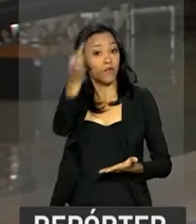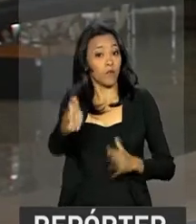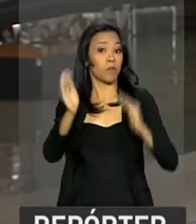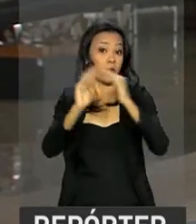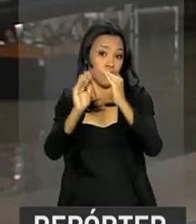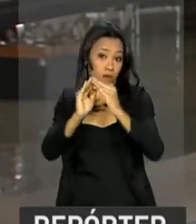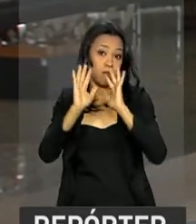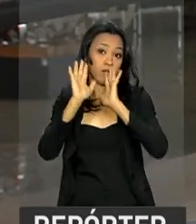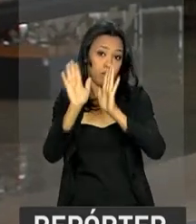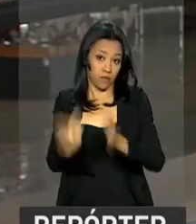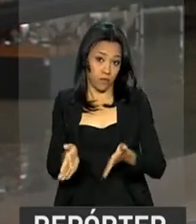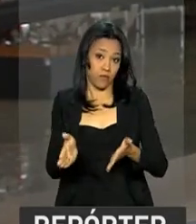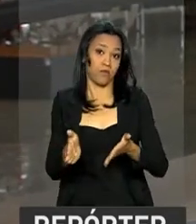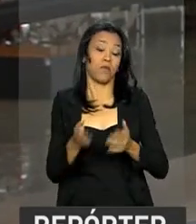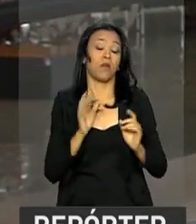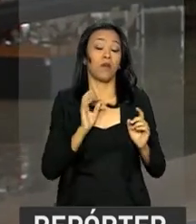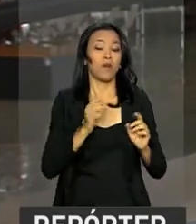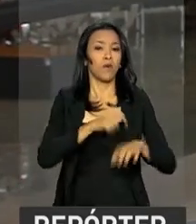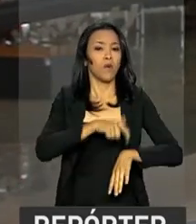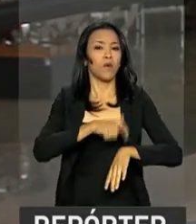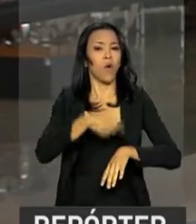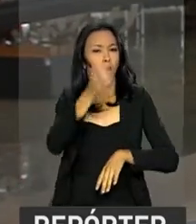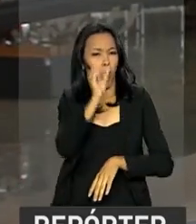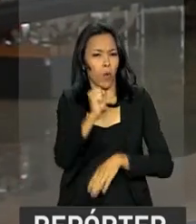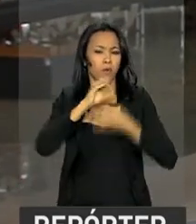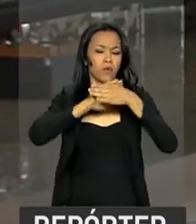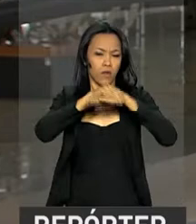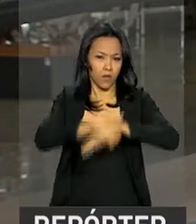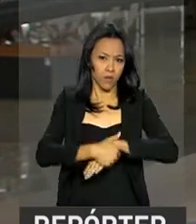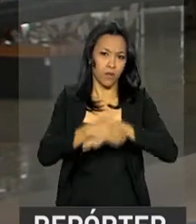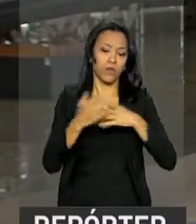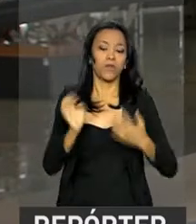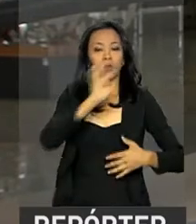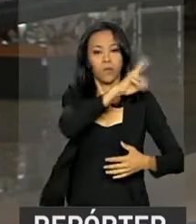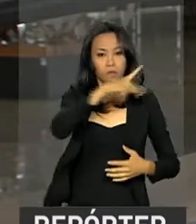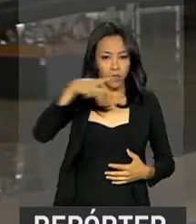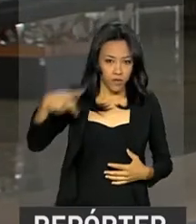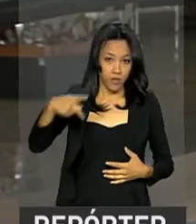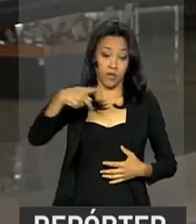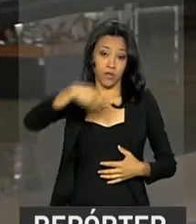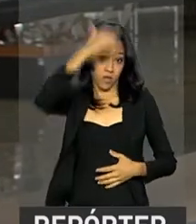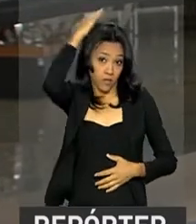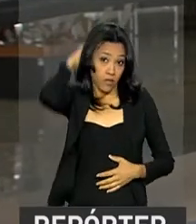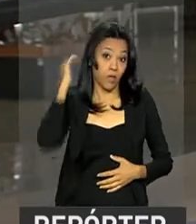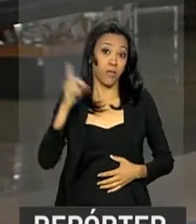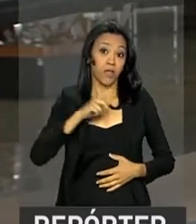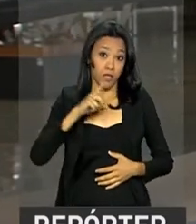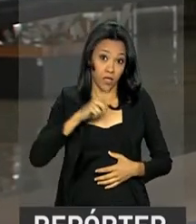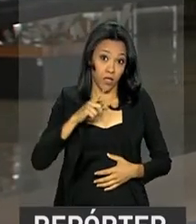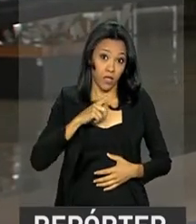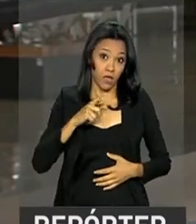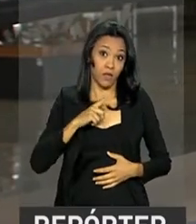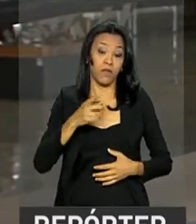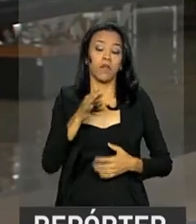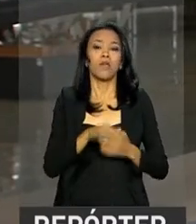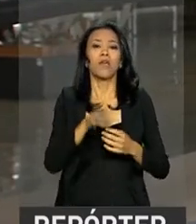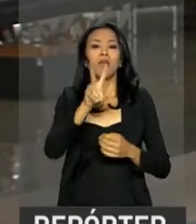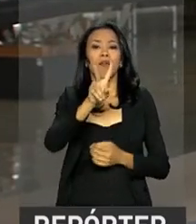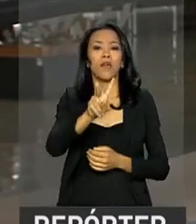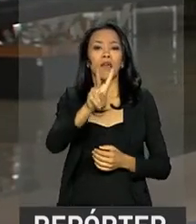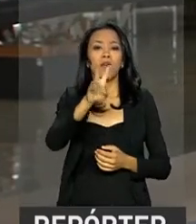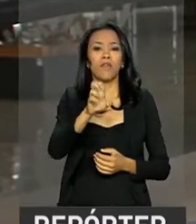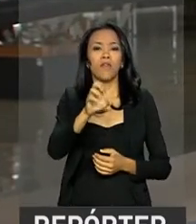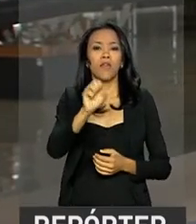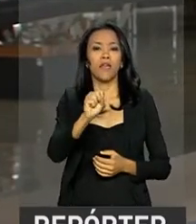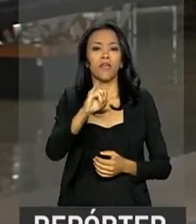exército por volta das oito horas da noite o presidente foi submetido a uma sondagem vesical após